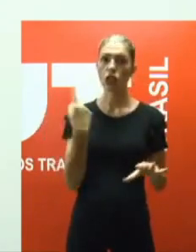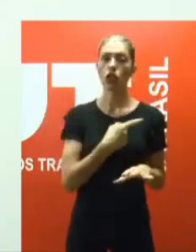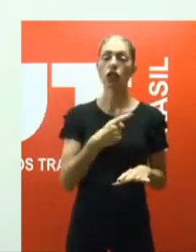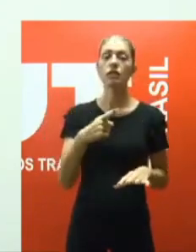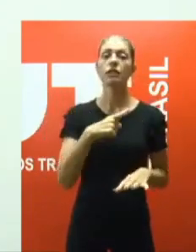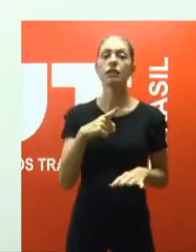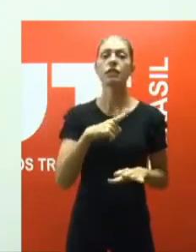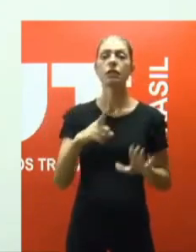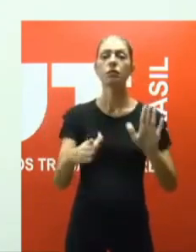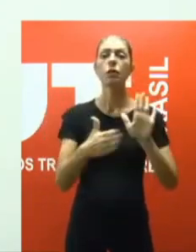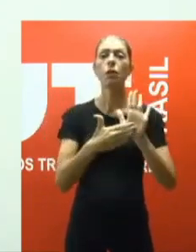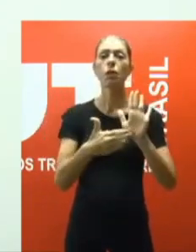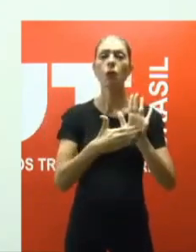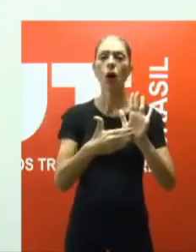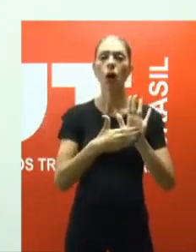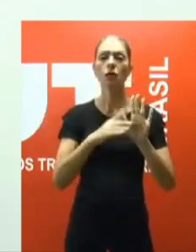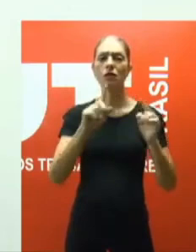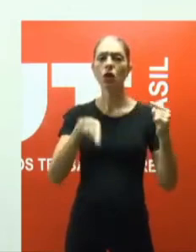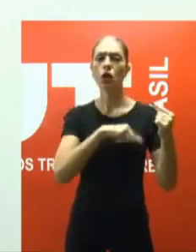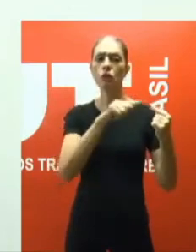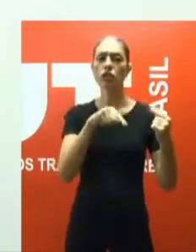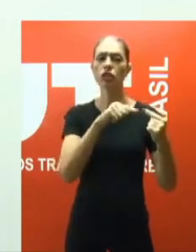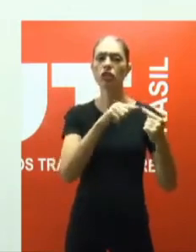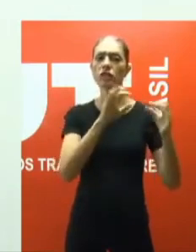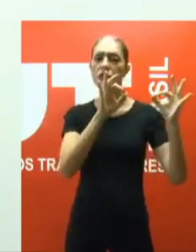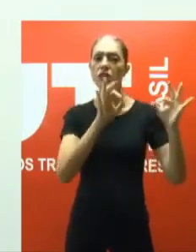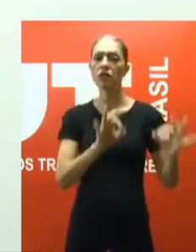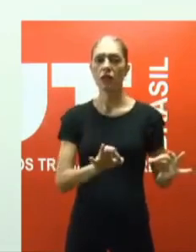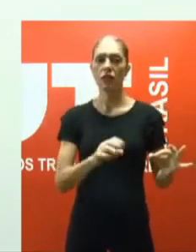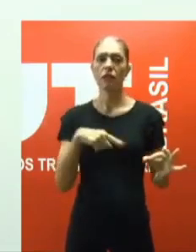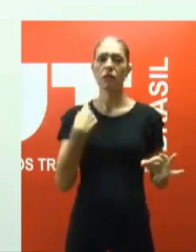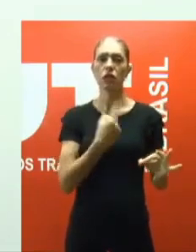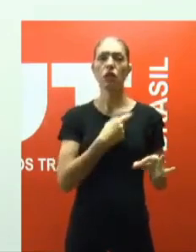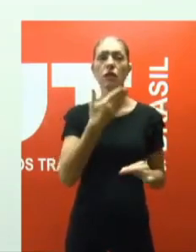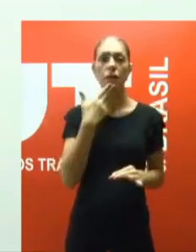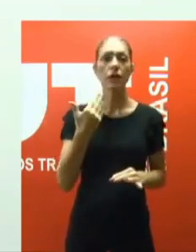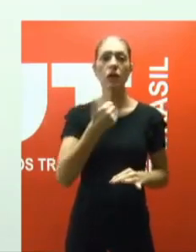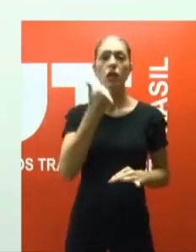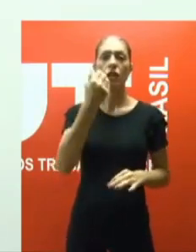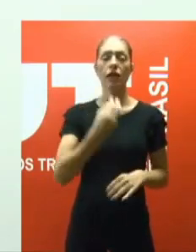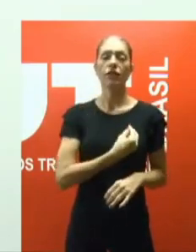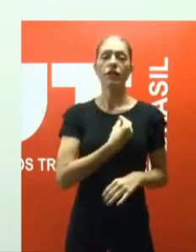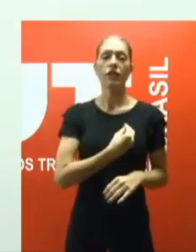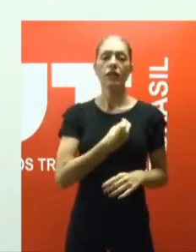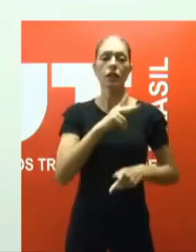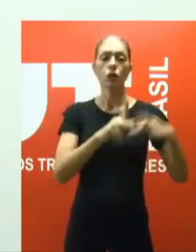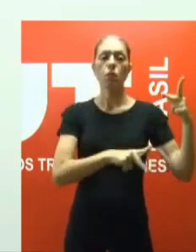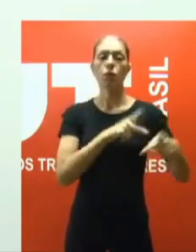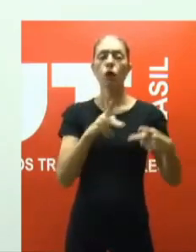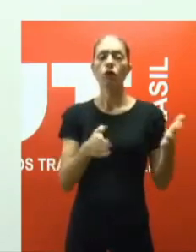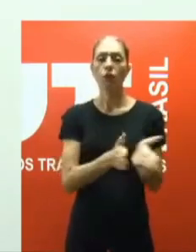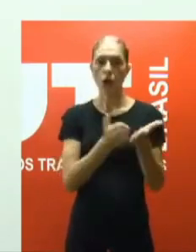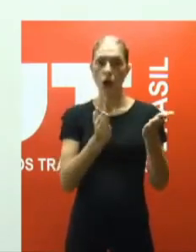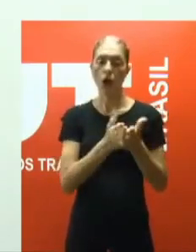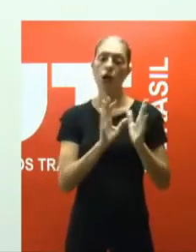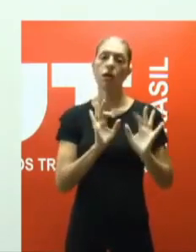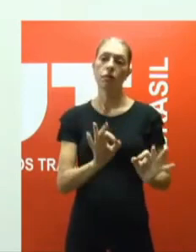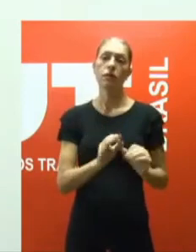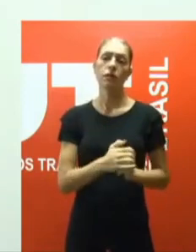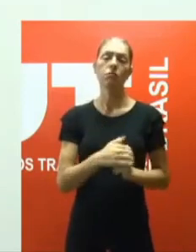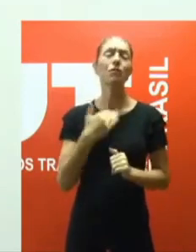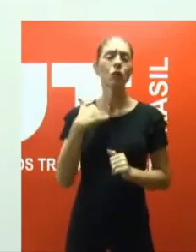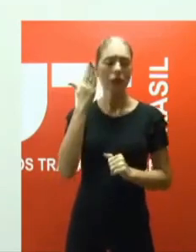ter uma proposta muito objetiva, muito concreta, para a gente melhorar a vida desse povo pobre. Sabe? Eu sei que não é